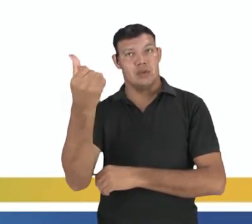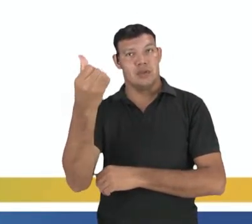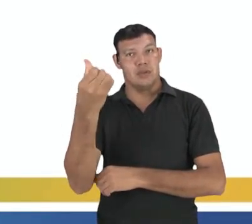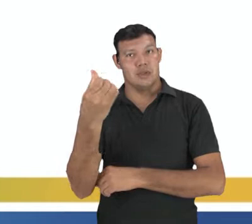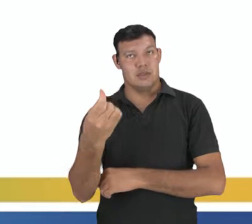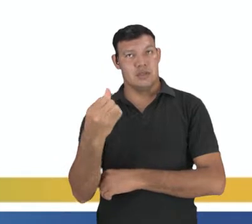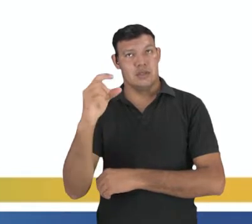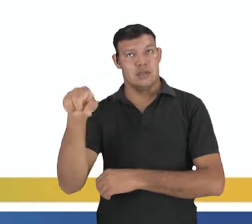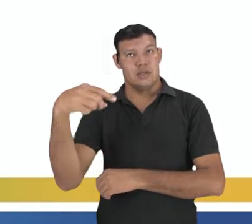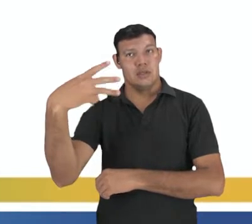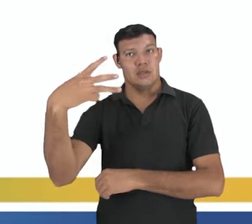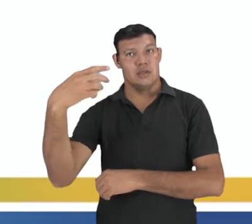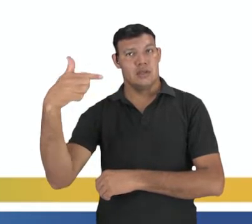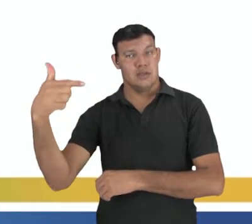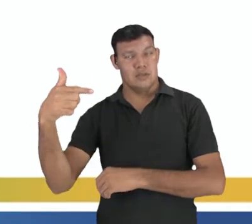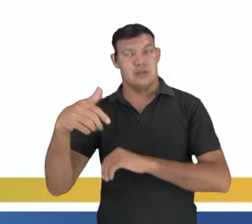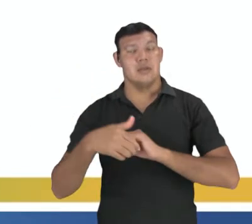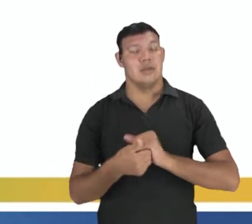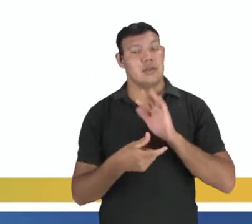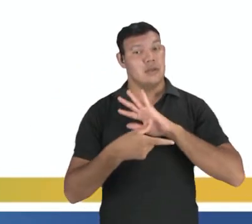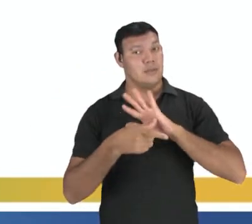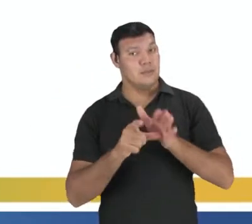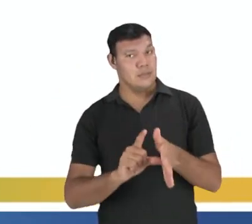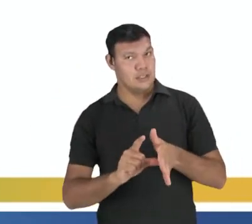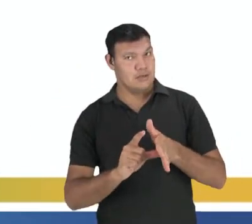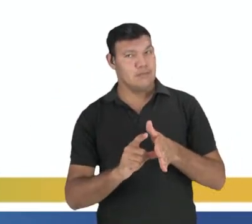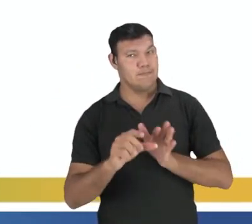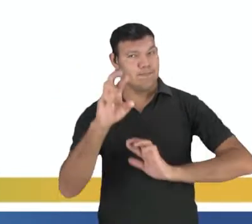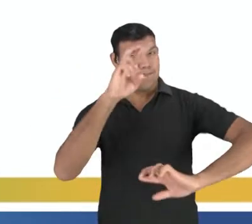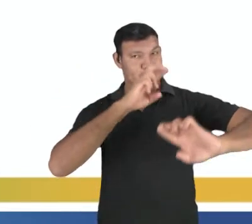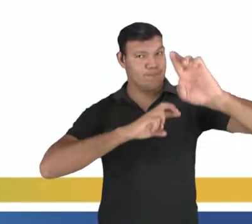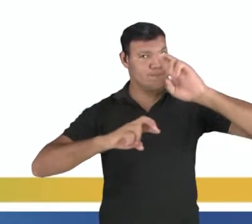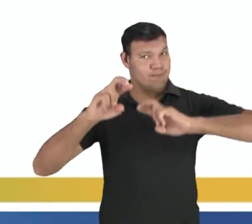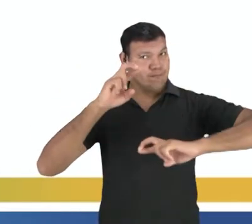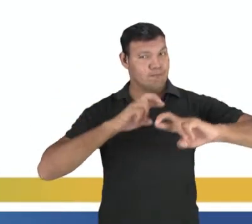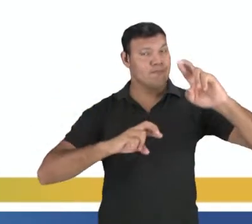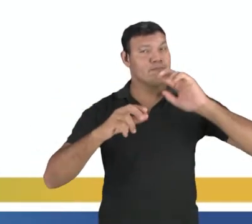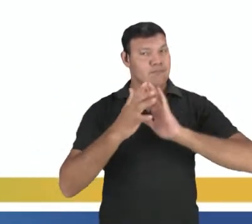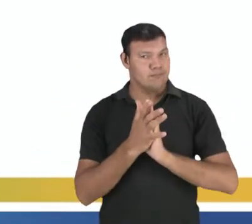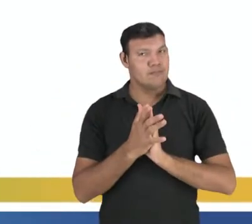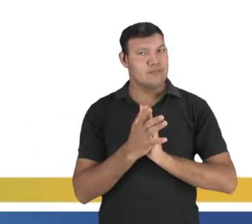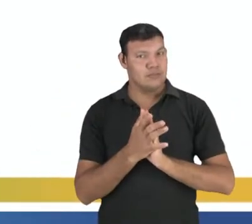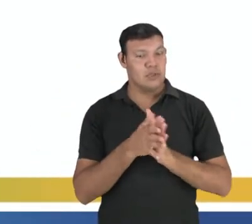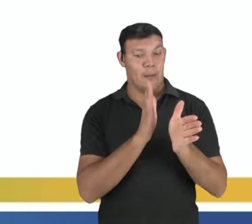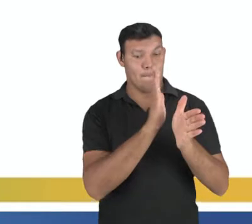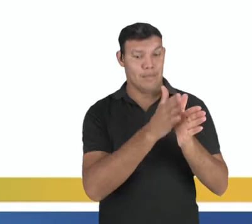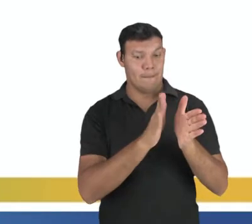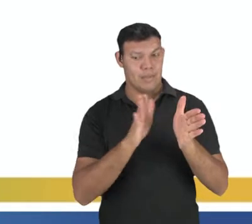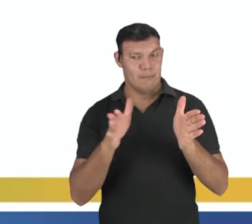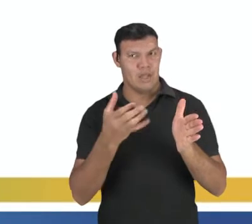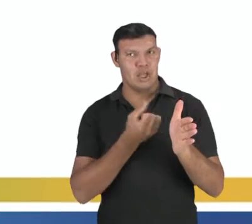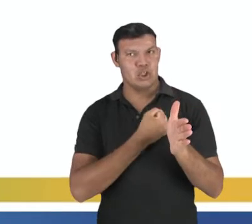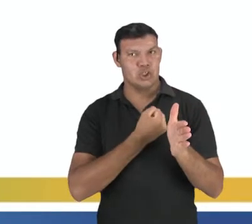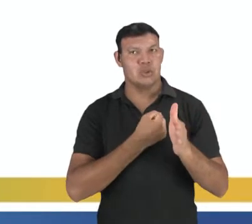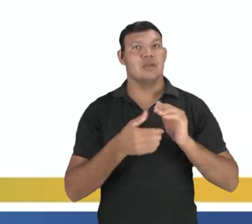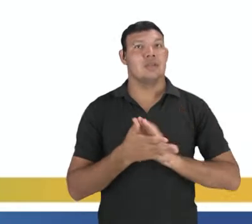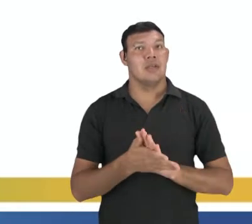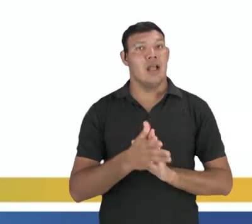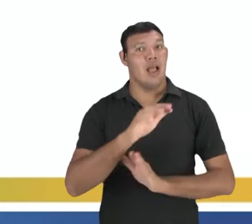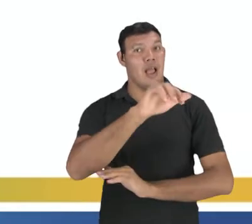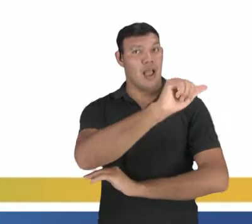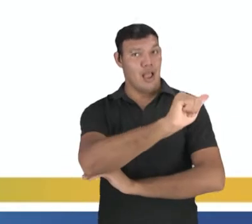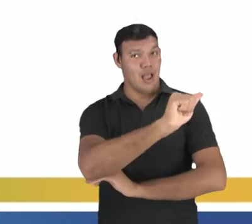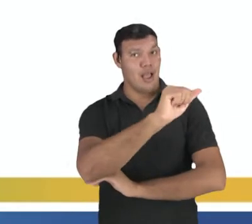32. Antes de eu continuar, observe aí, pessoal, bem essa sequência. Ele está dizendo aí, ó, o A